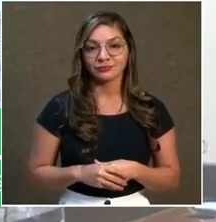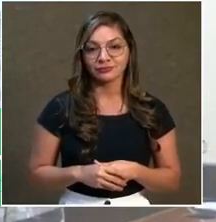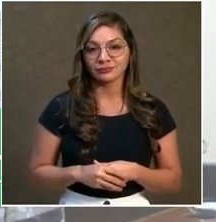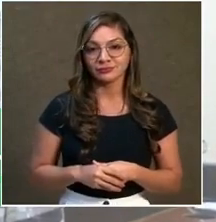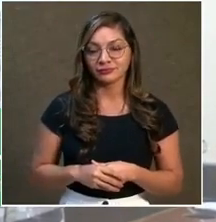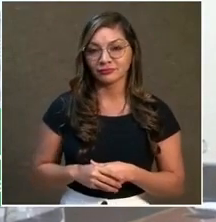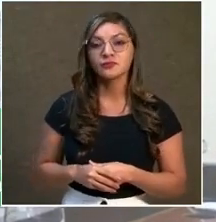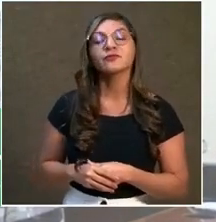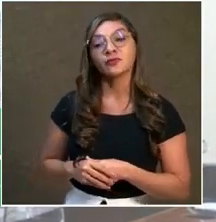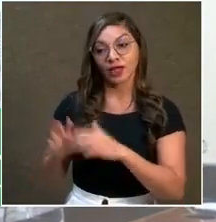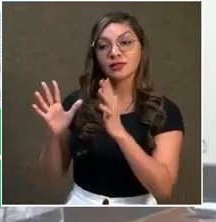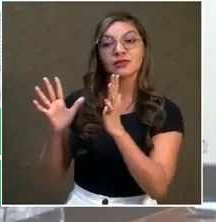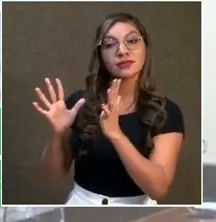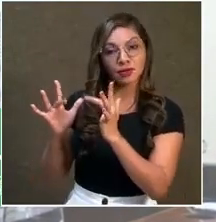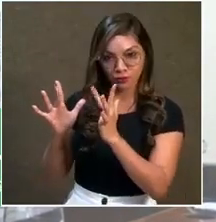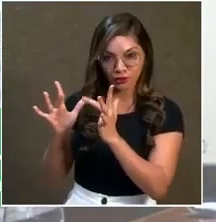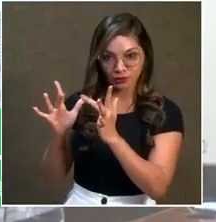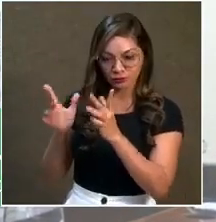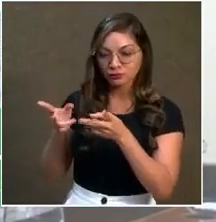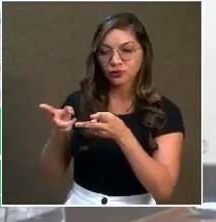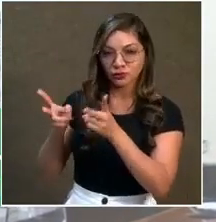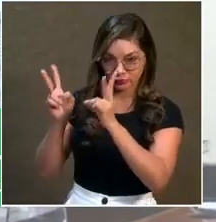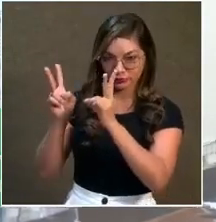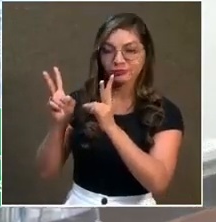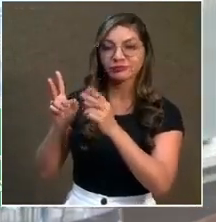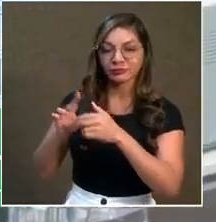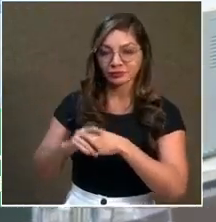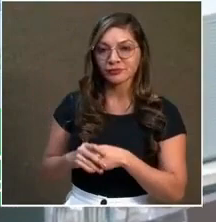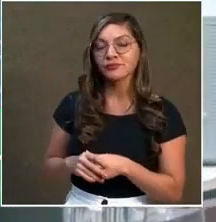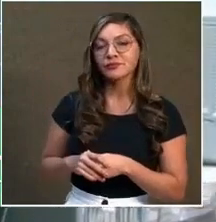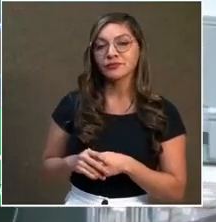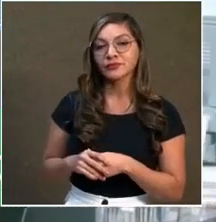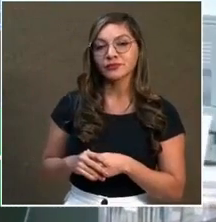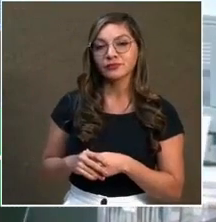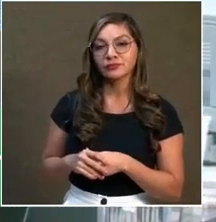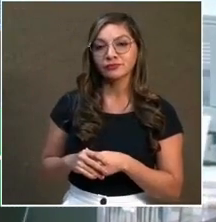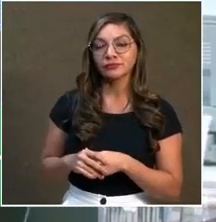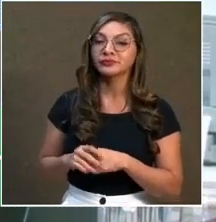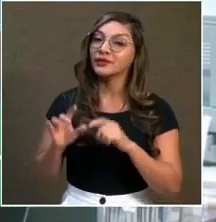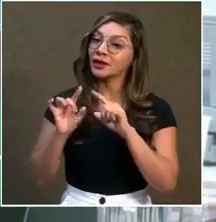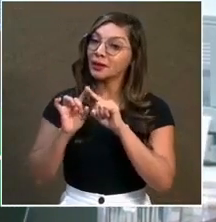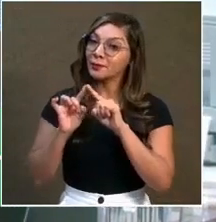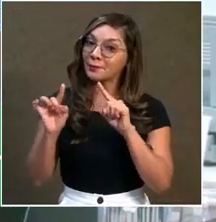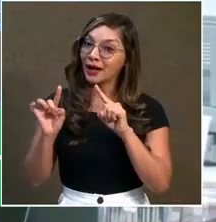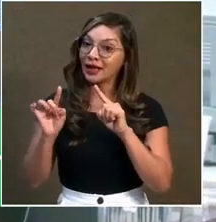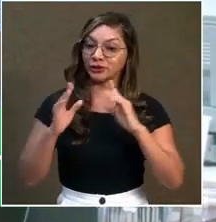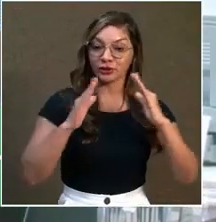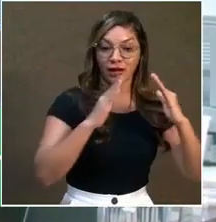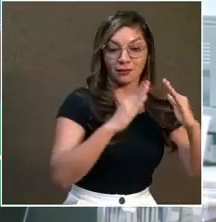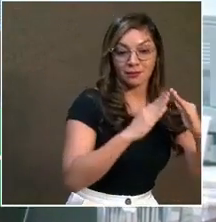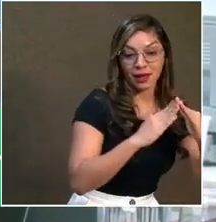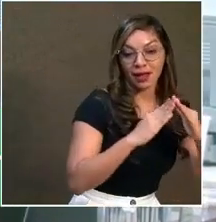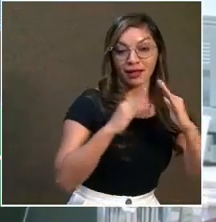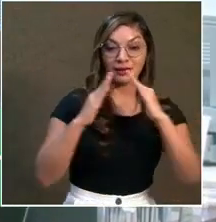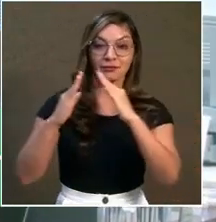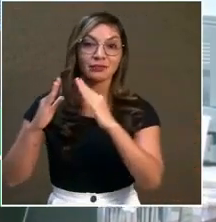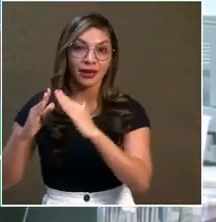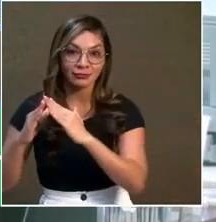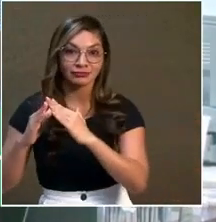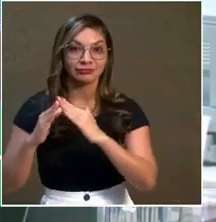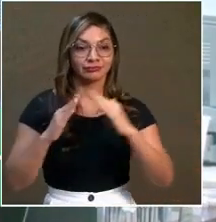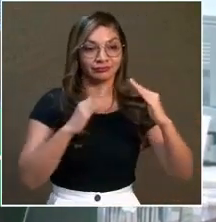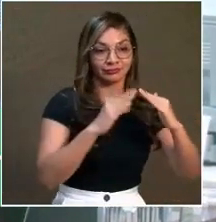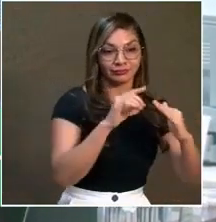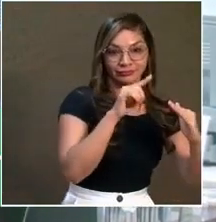Permanecer namorando, tá? Permanecer namorando, mas em casas separadas. Vejam